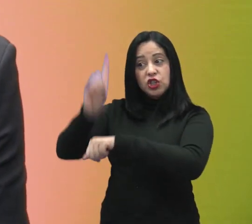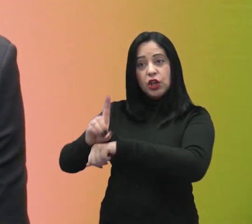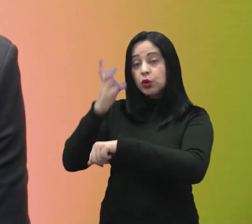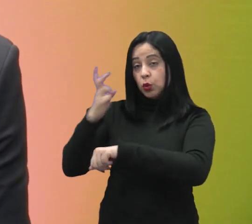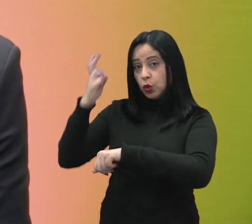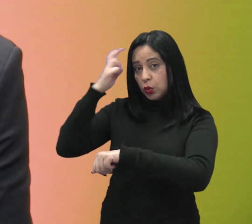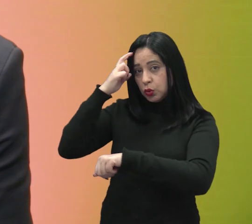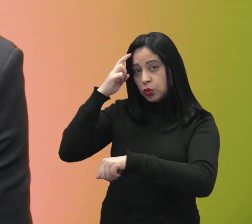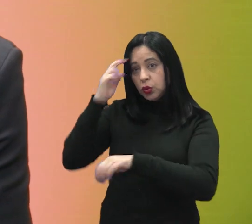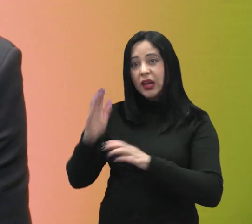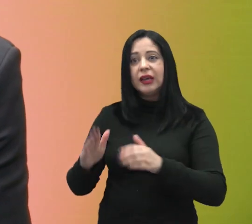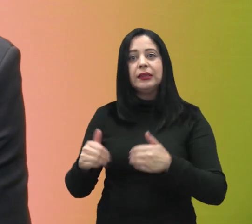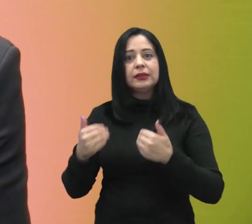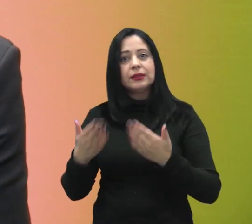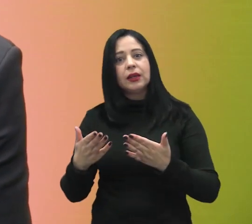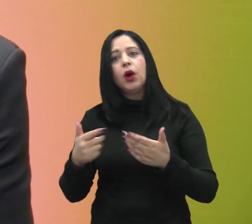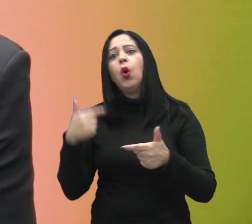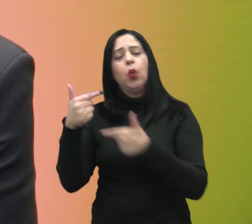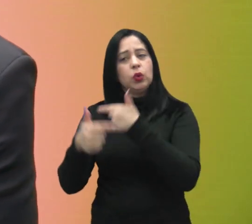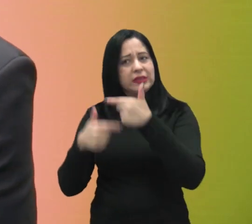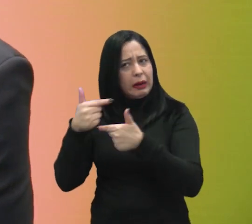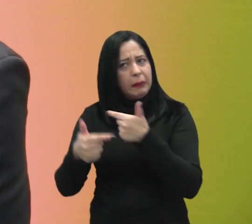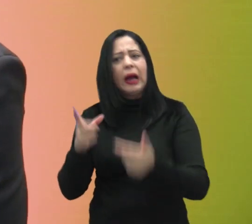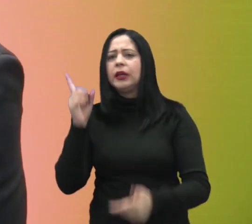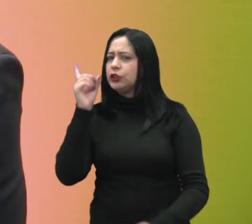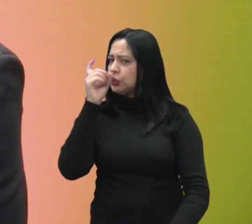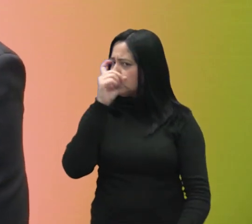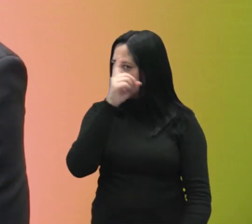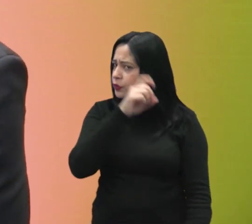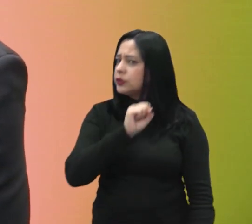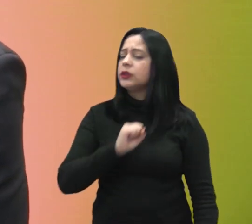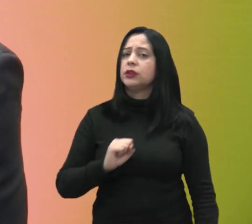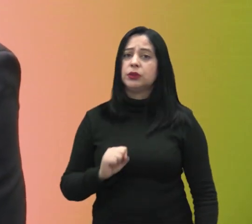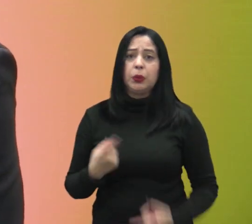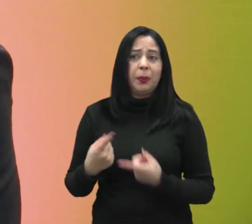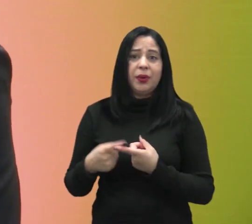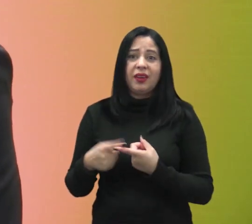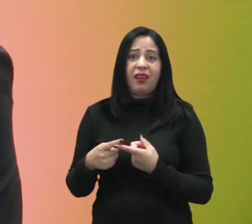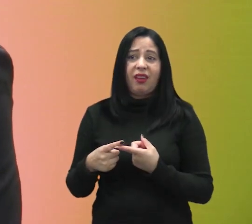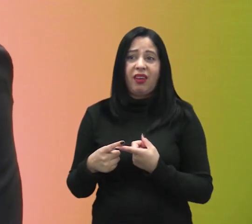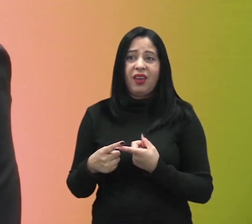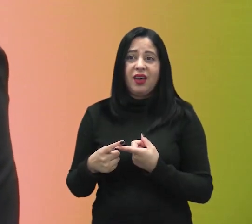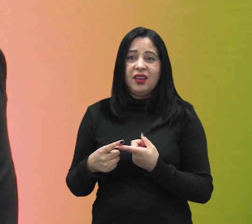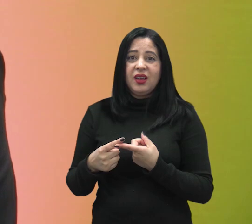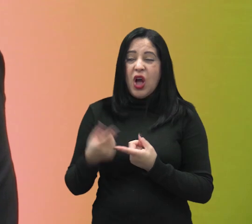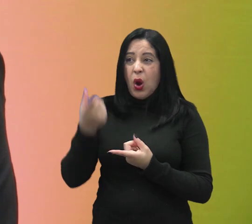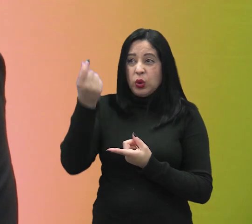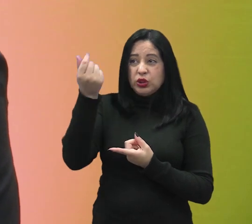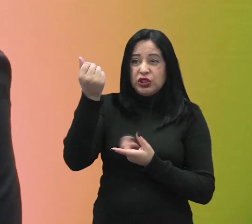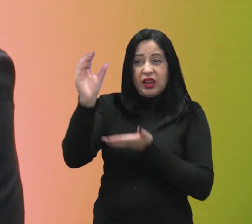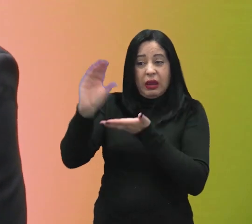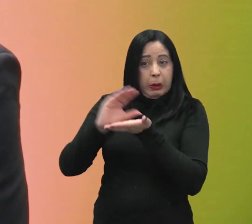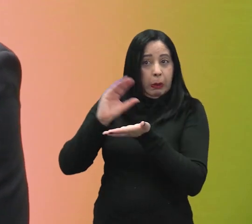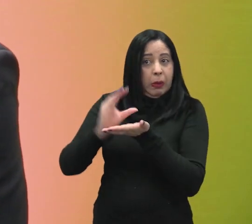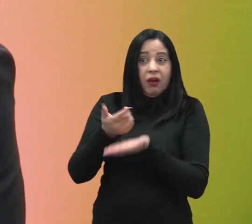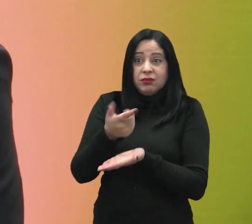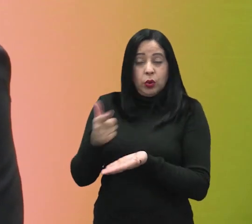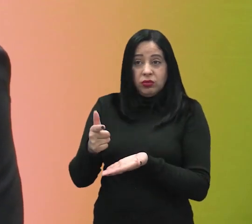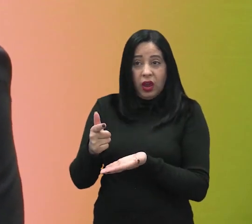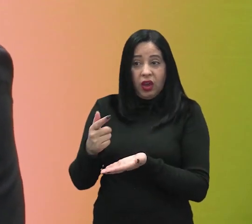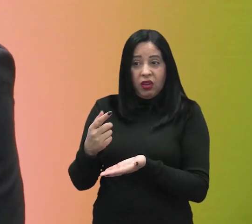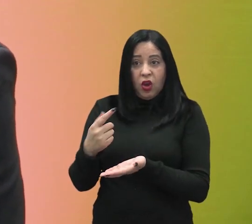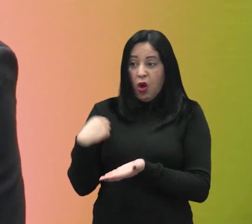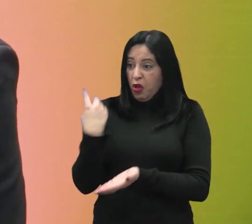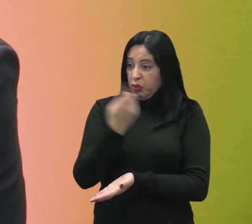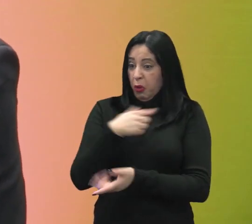assim, é um trabalho bem difícil, assim, bem complicado. Sim. Porque não tem incentivo financeiro, né? É um trabalho